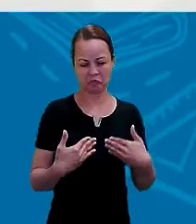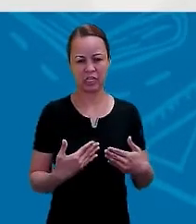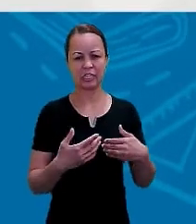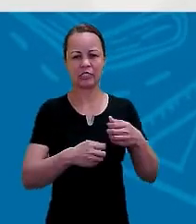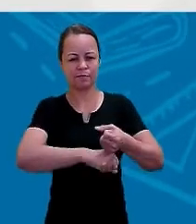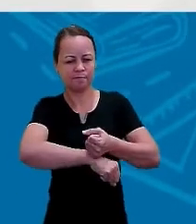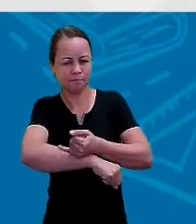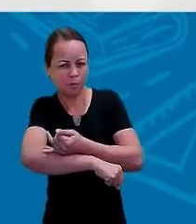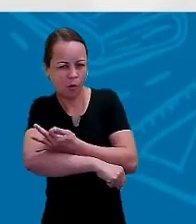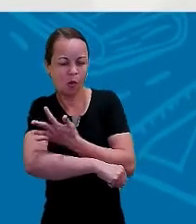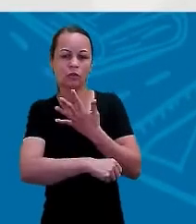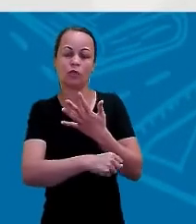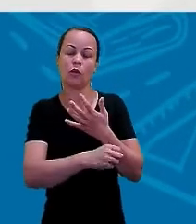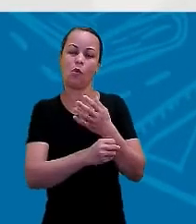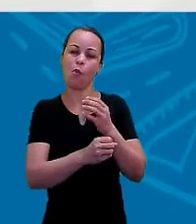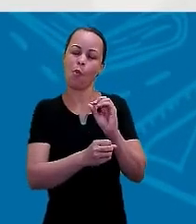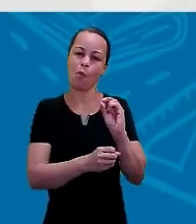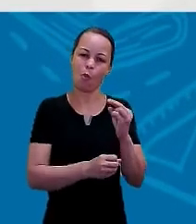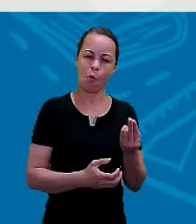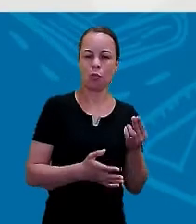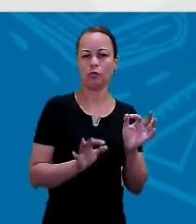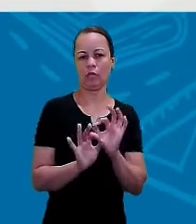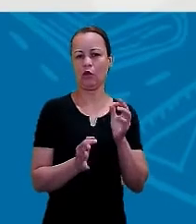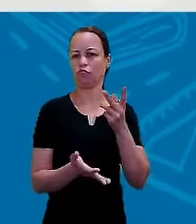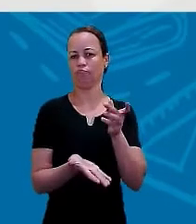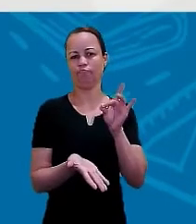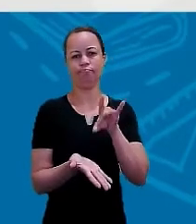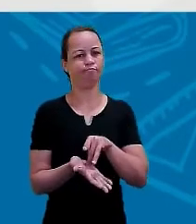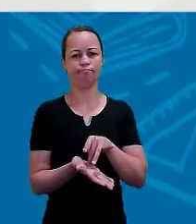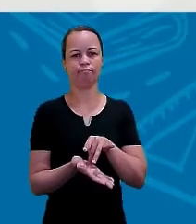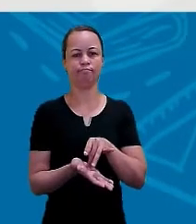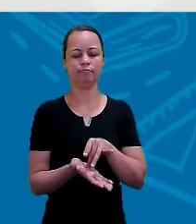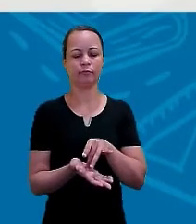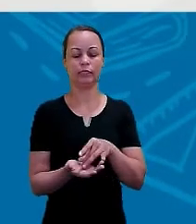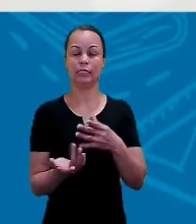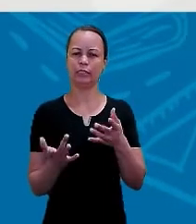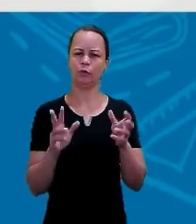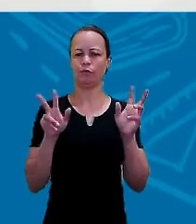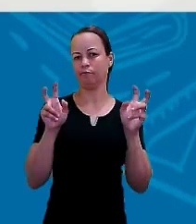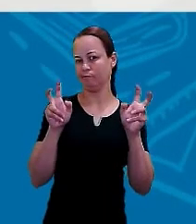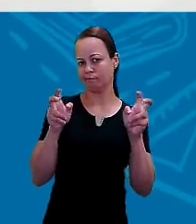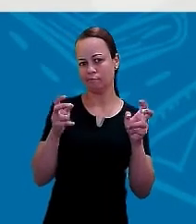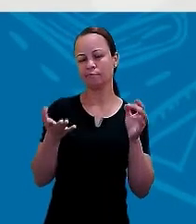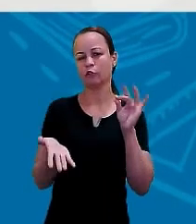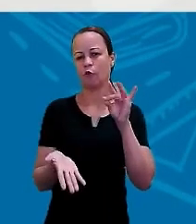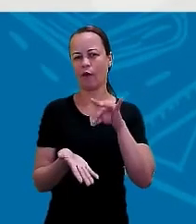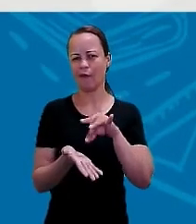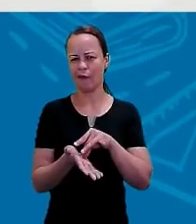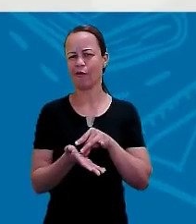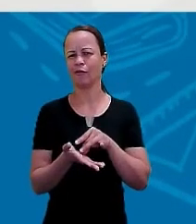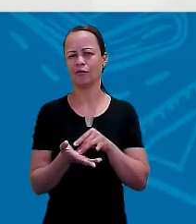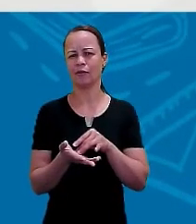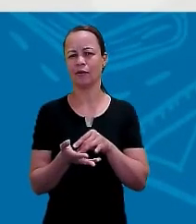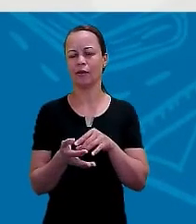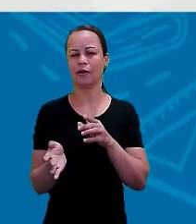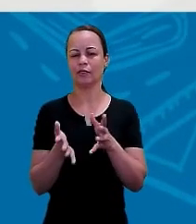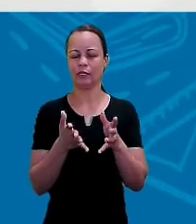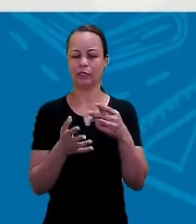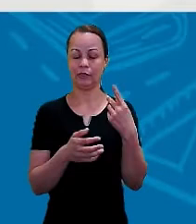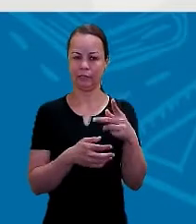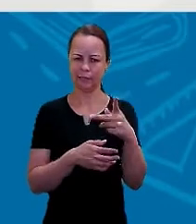seja ela não real. E aqui, o real entre aspas, porque ele com certeza sentiu